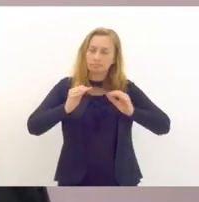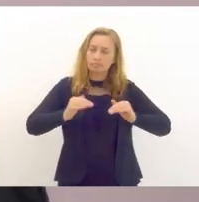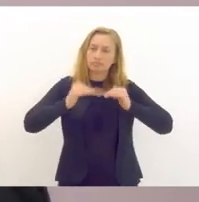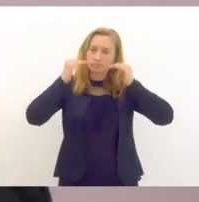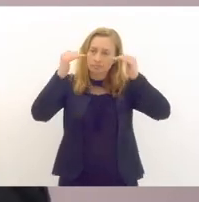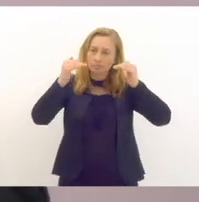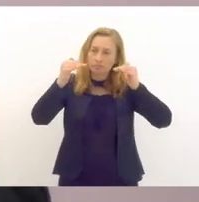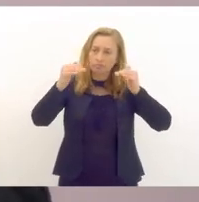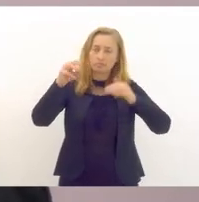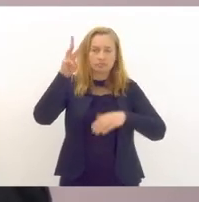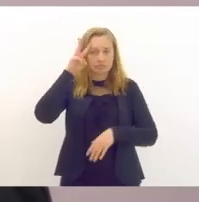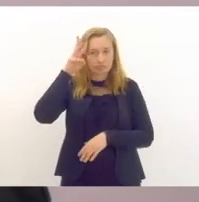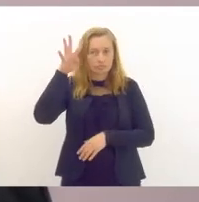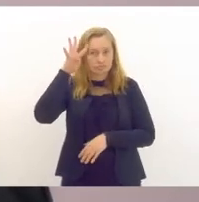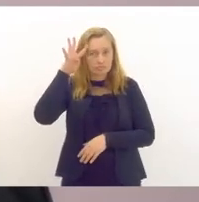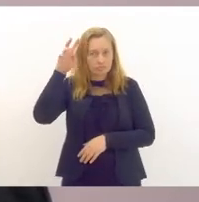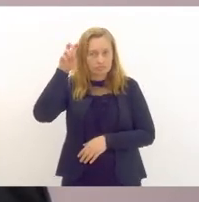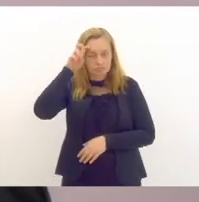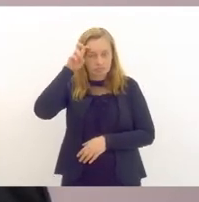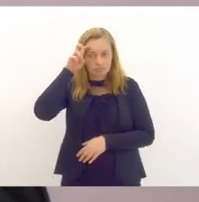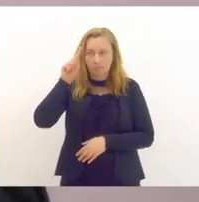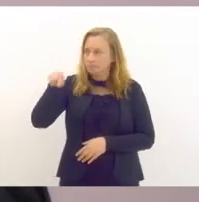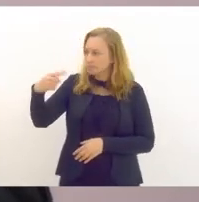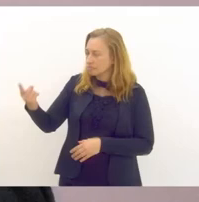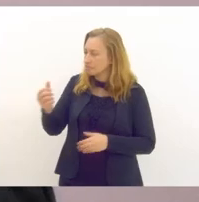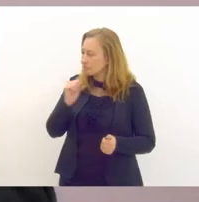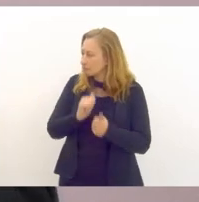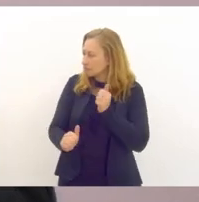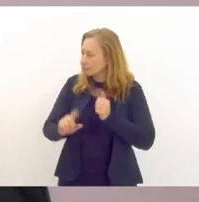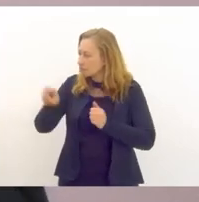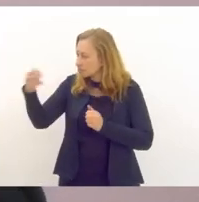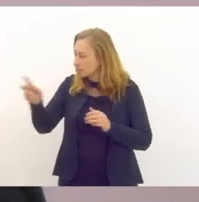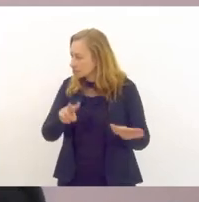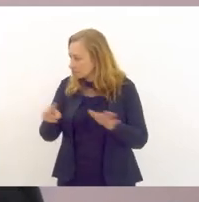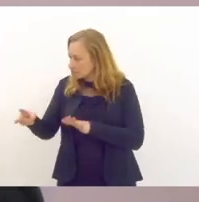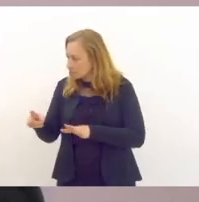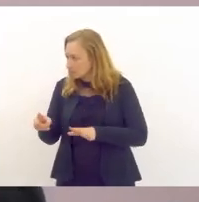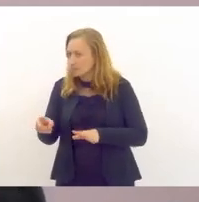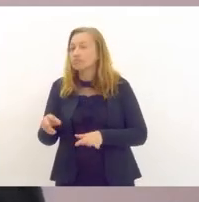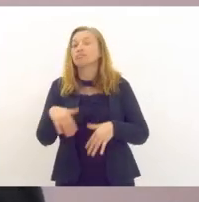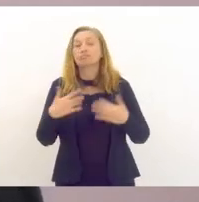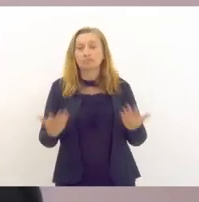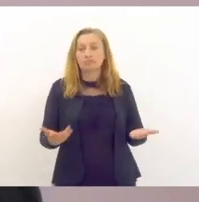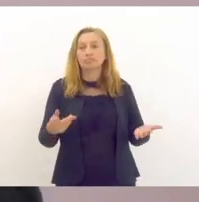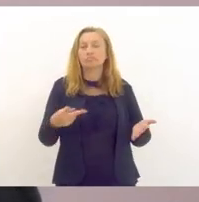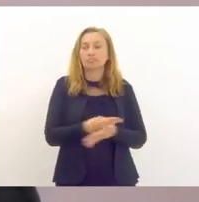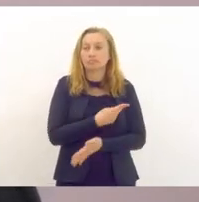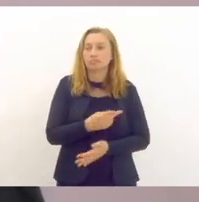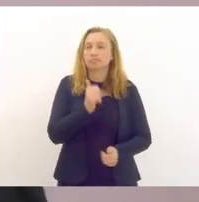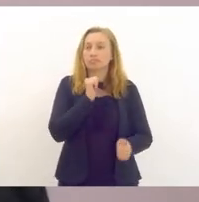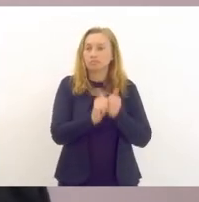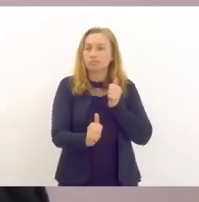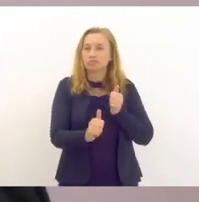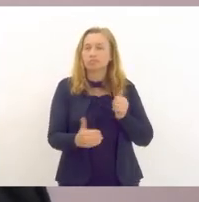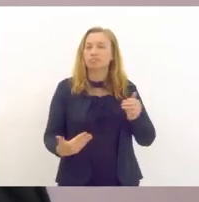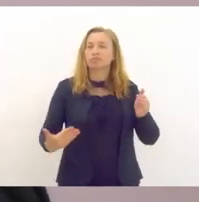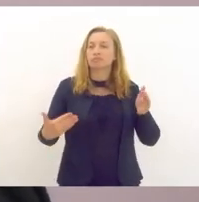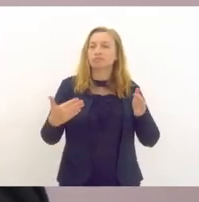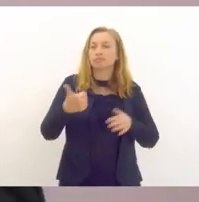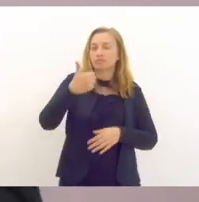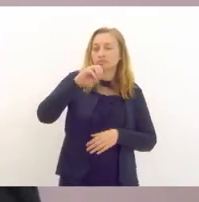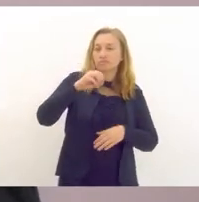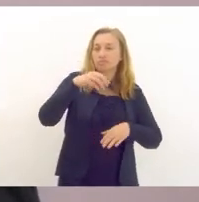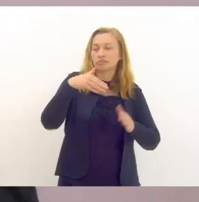e quinta tem o jogo já é na próxima semana não então quando aconteceu o jogo nós vamos fazer de 10 a meio-dia